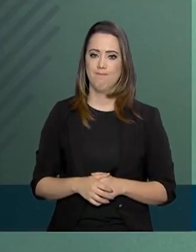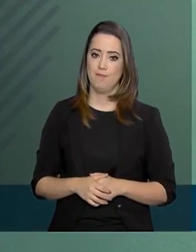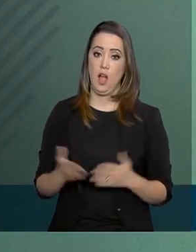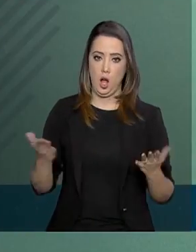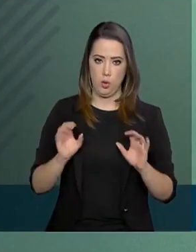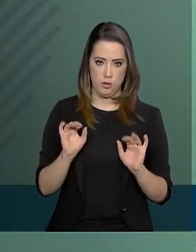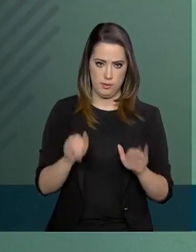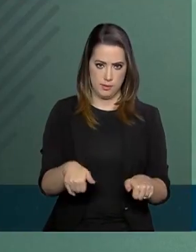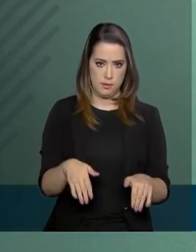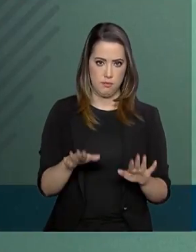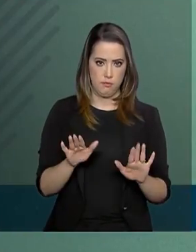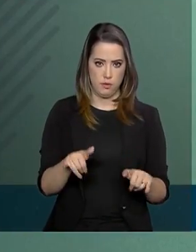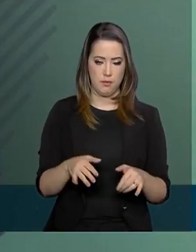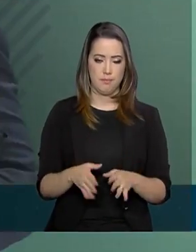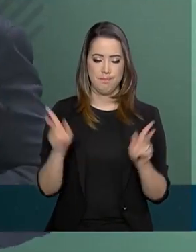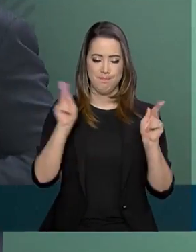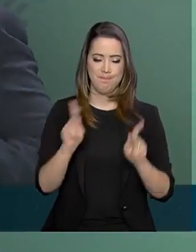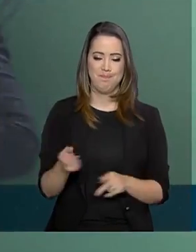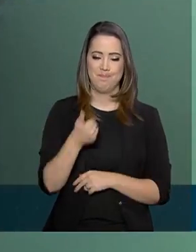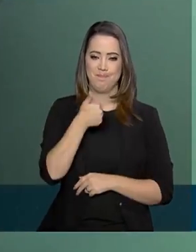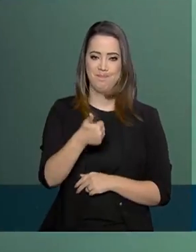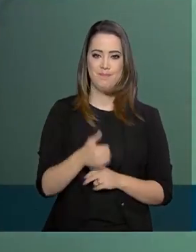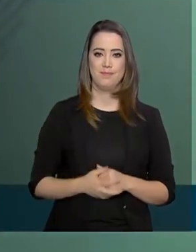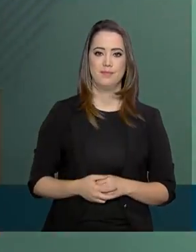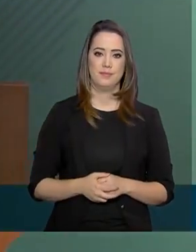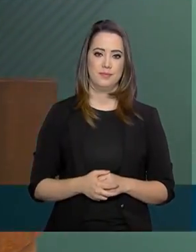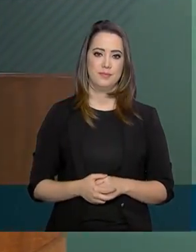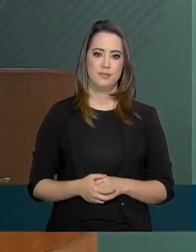assim faz bem